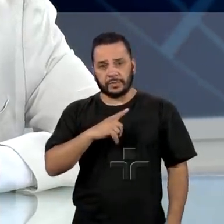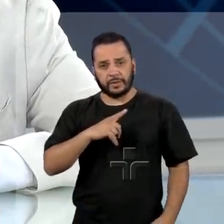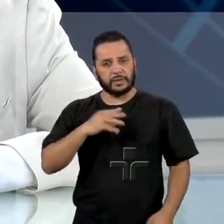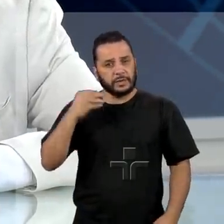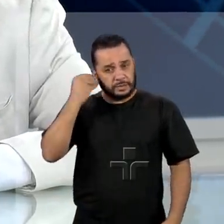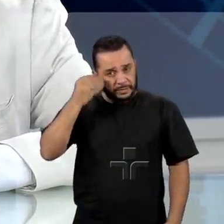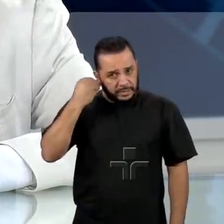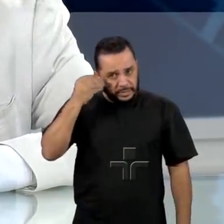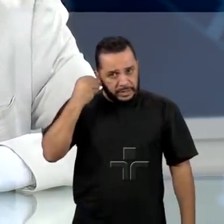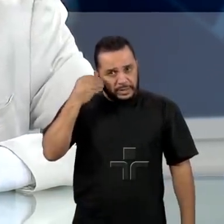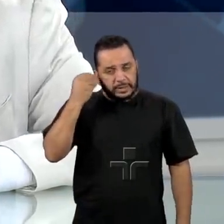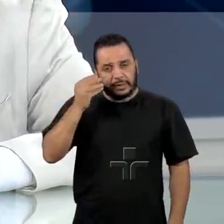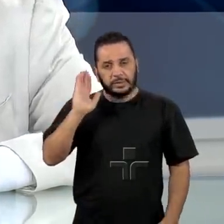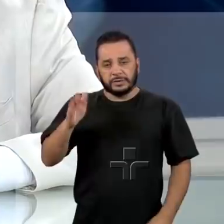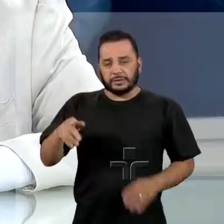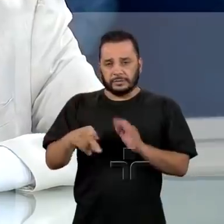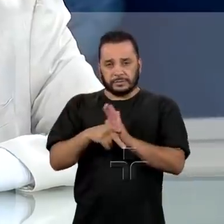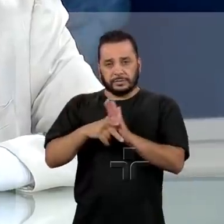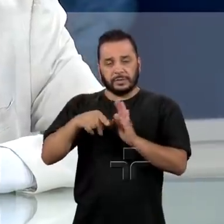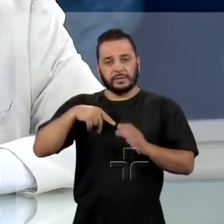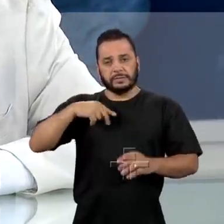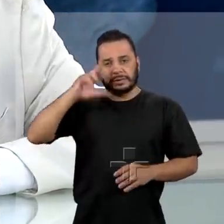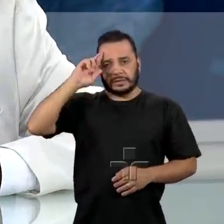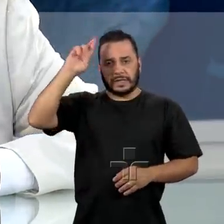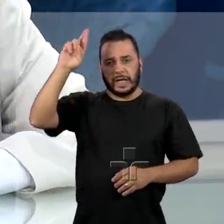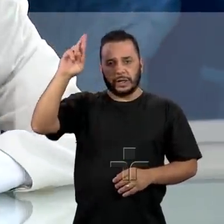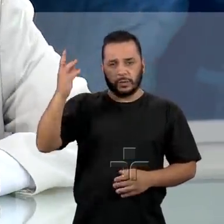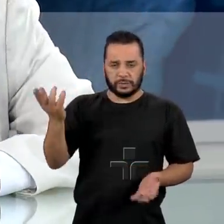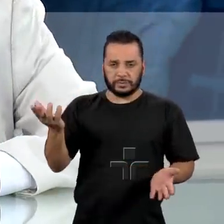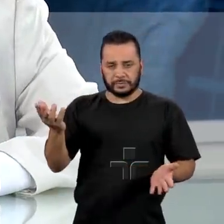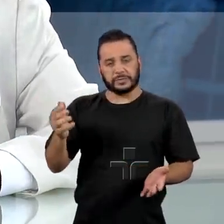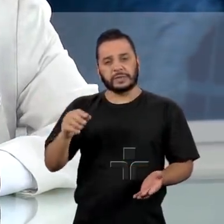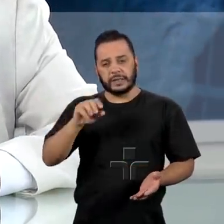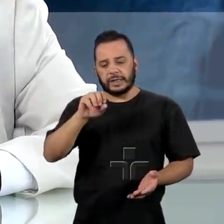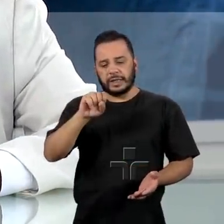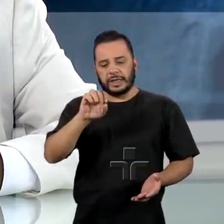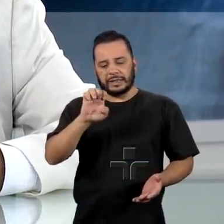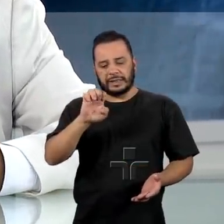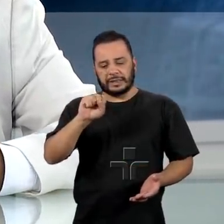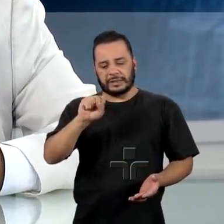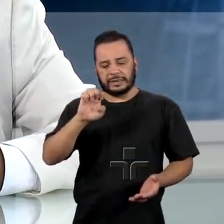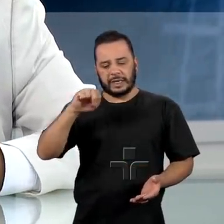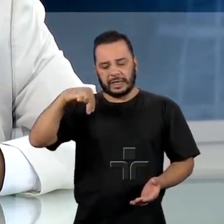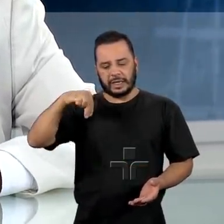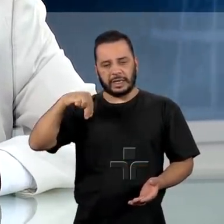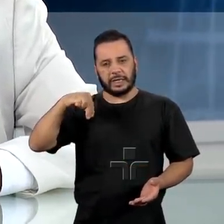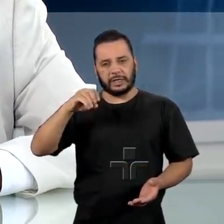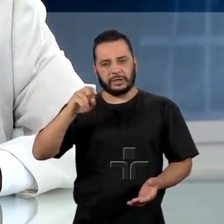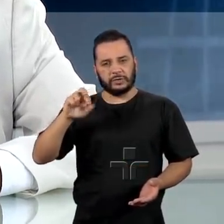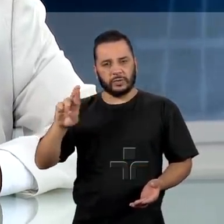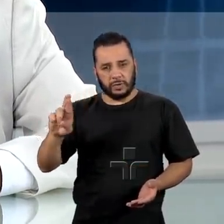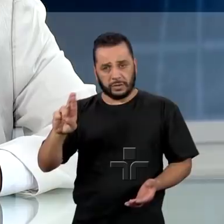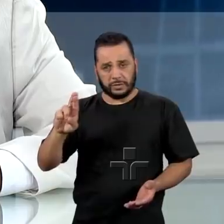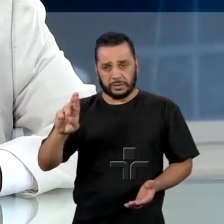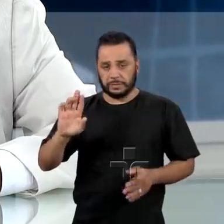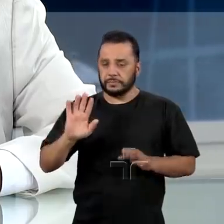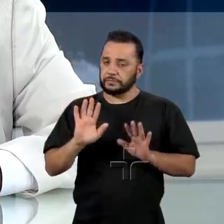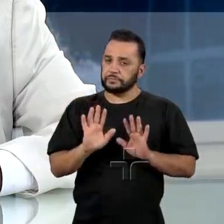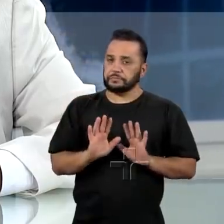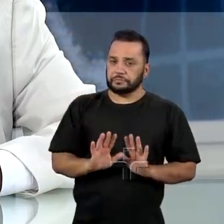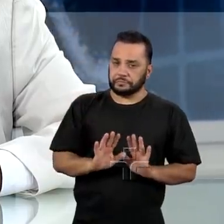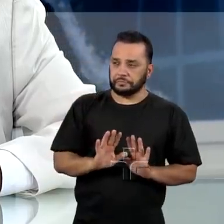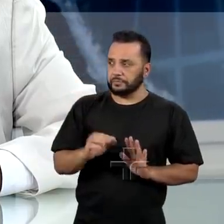experiência sênior, né? Tem até filme americano sobre isso, com Robert De Niro. Mas acho que não há dúvida que